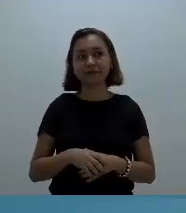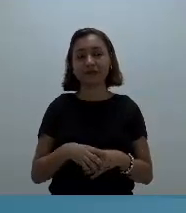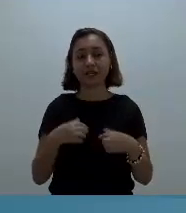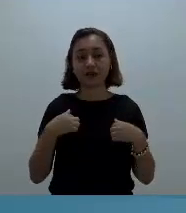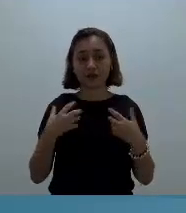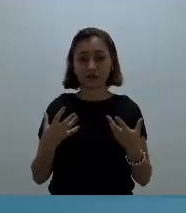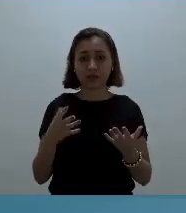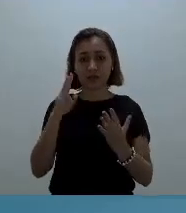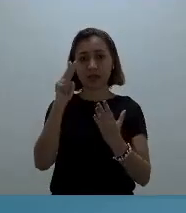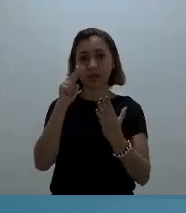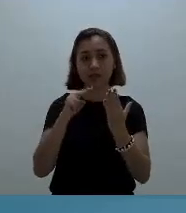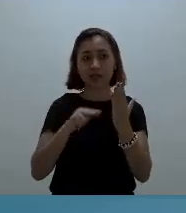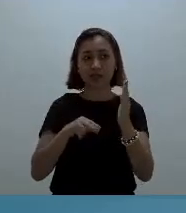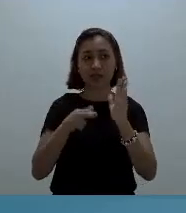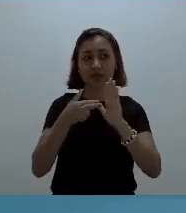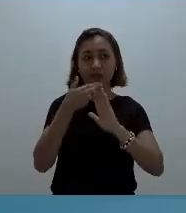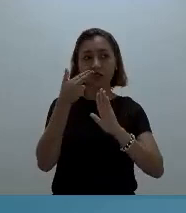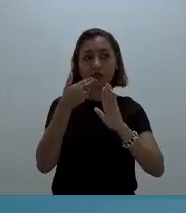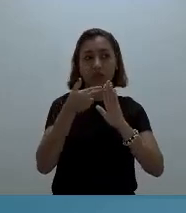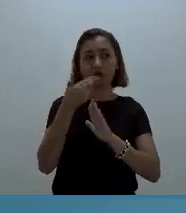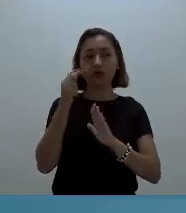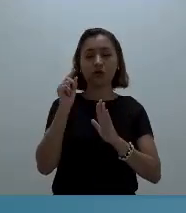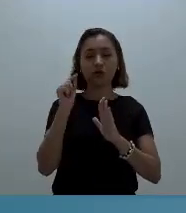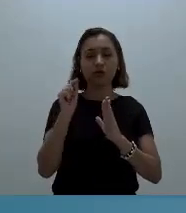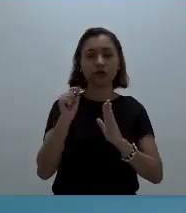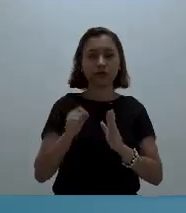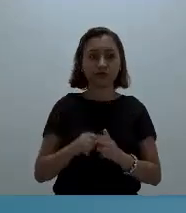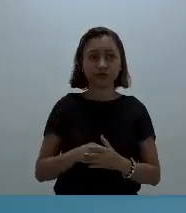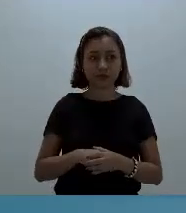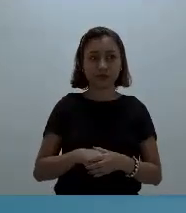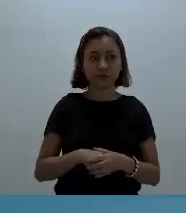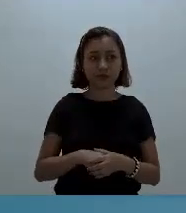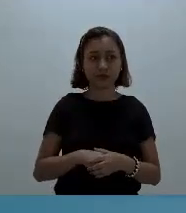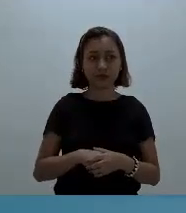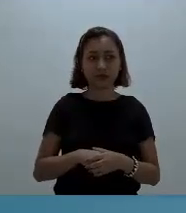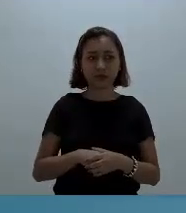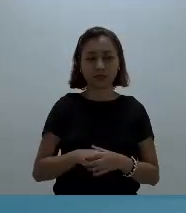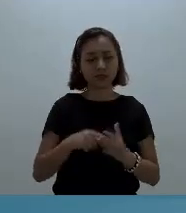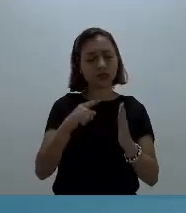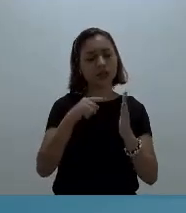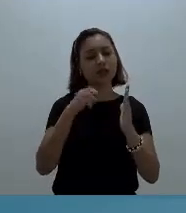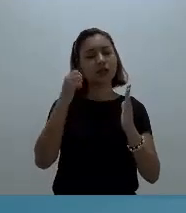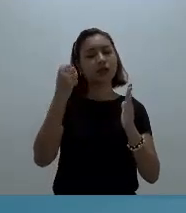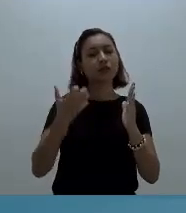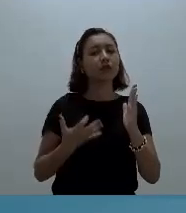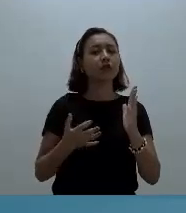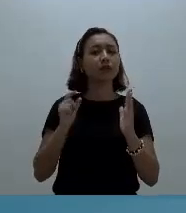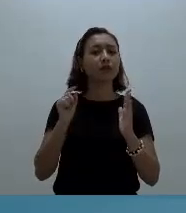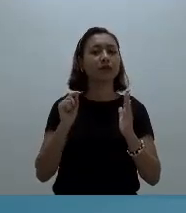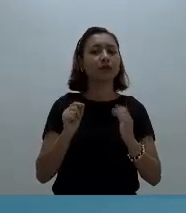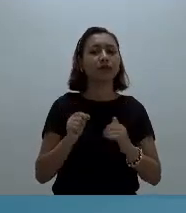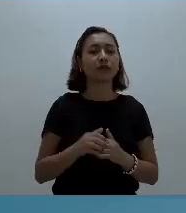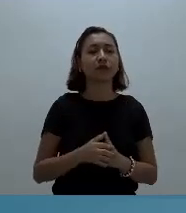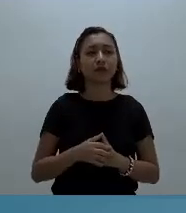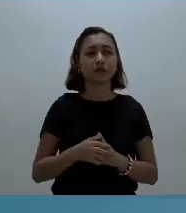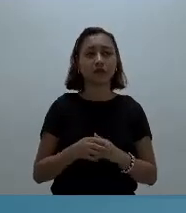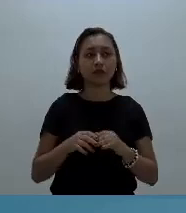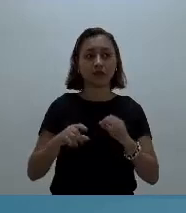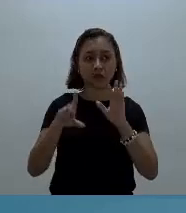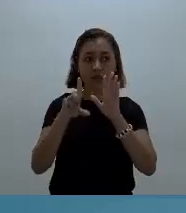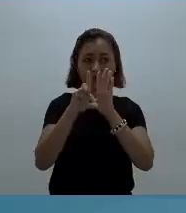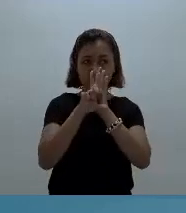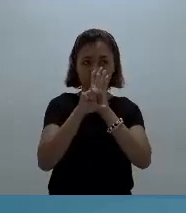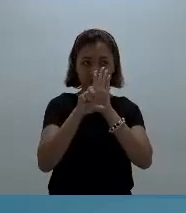A resolução 5.5 do CNJ, ela diz que a lei de organização de